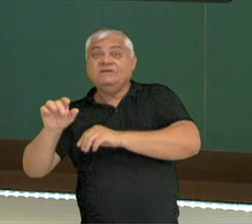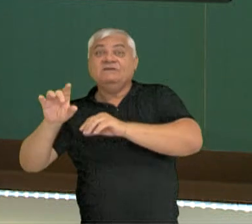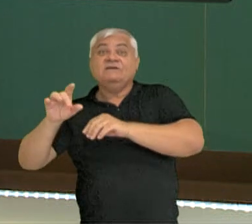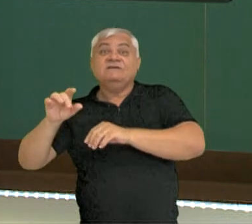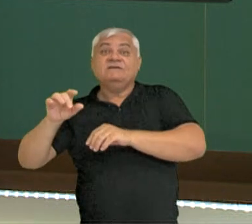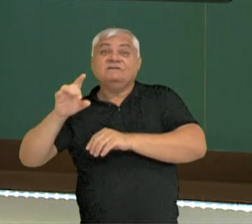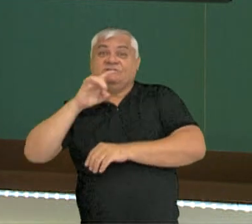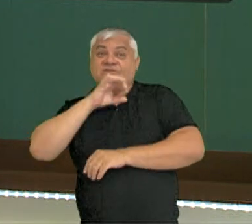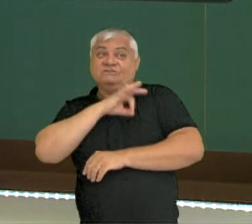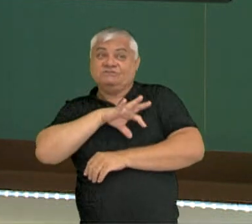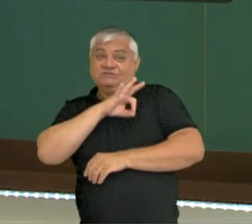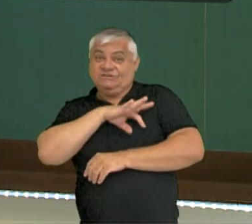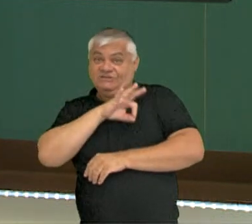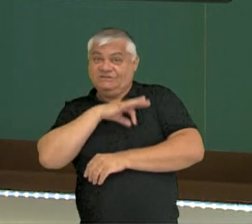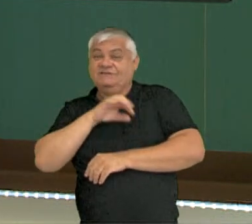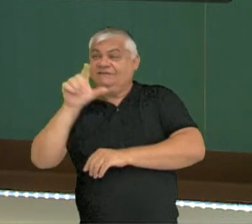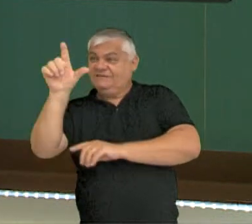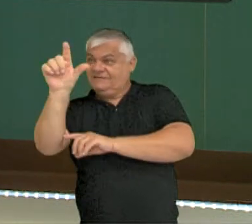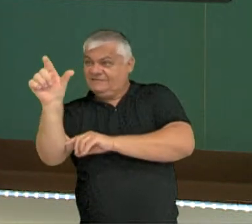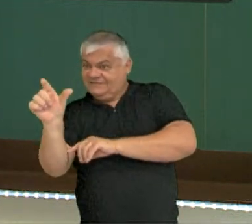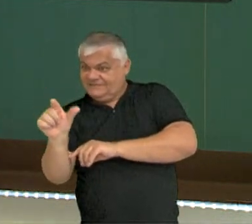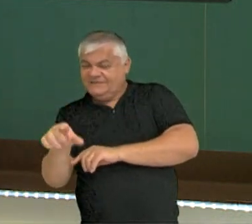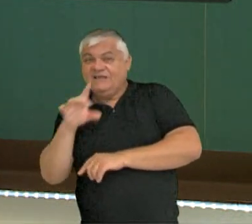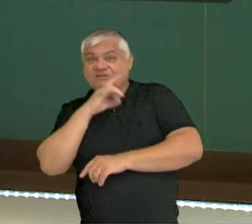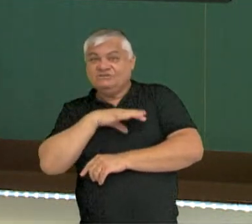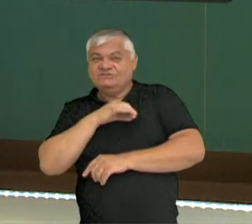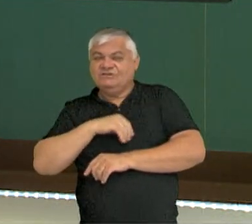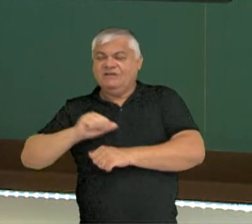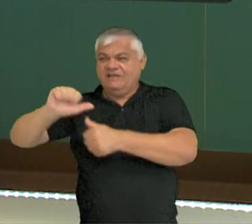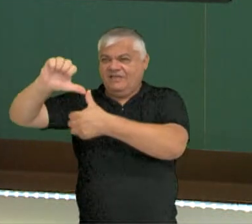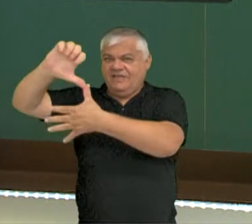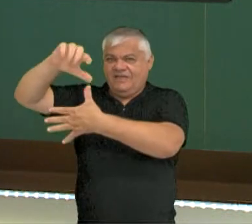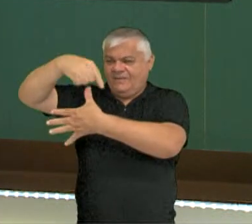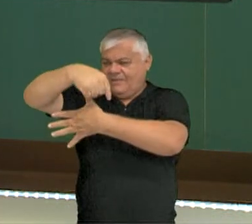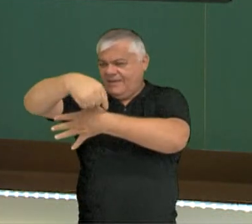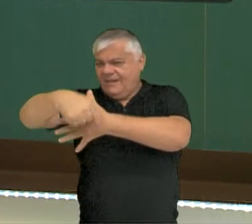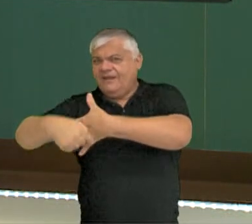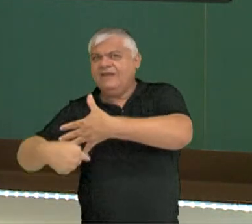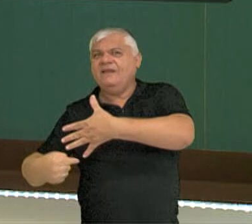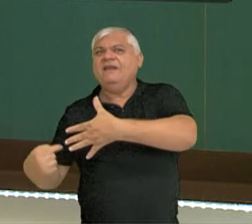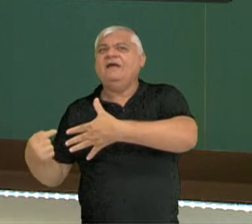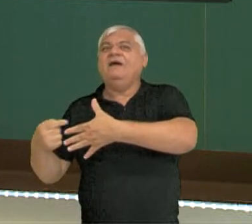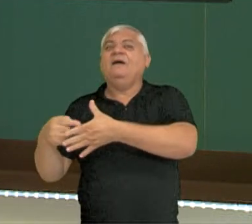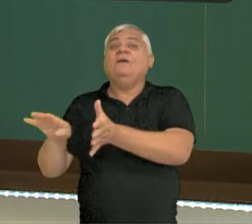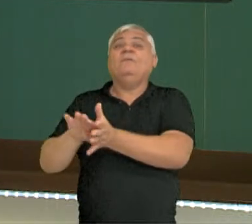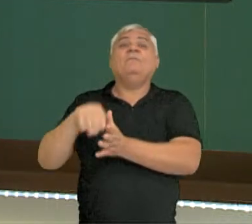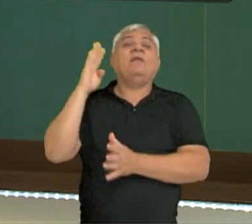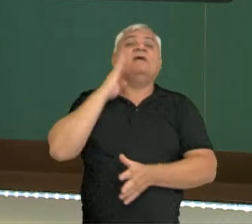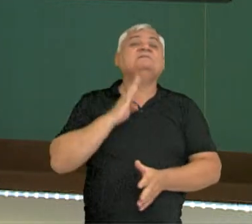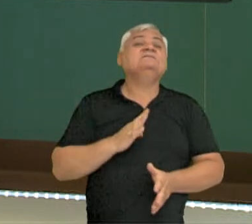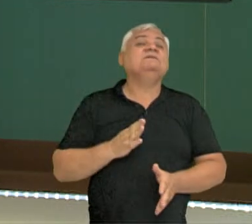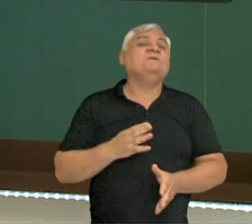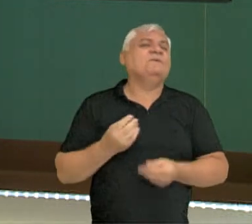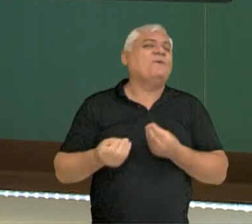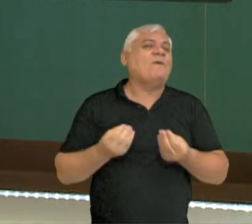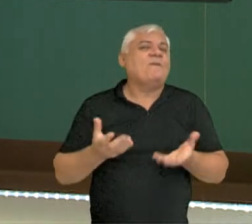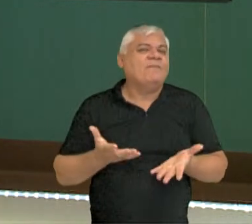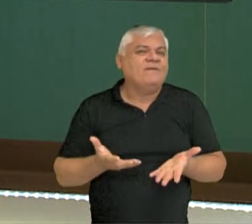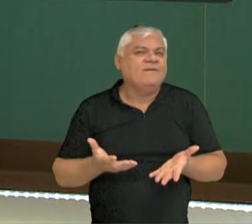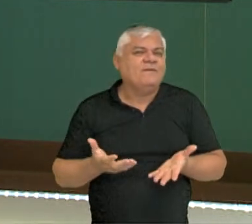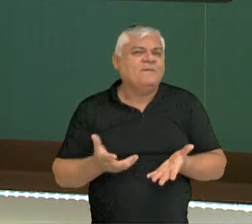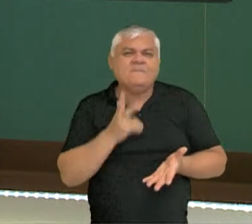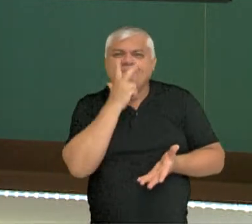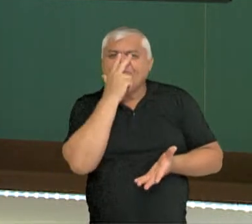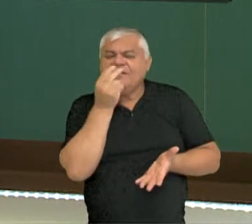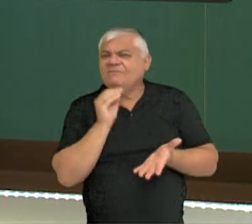na costa, né, do Chile, na América Latina, mas ainda tem a questão do Brasil, que não bate a datação,